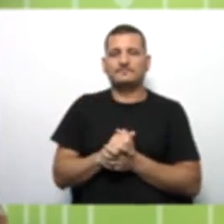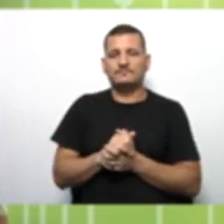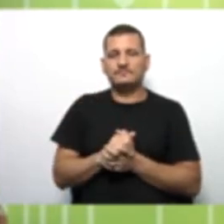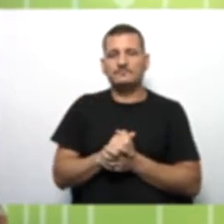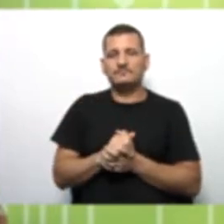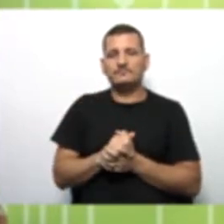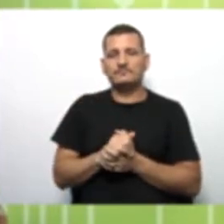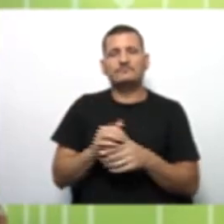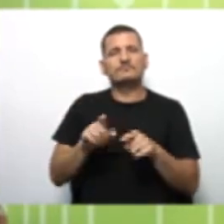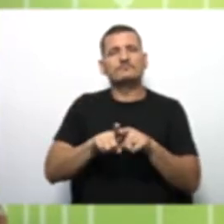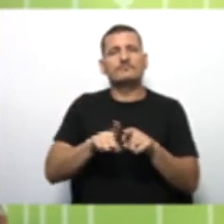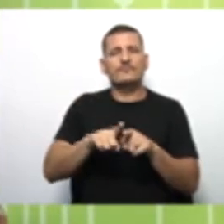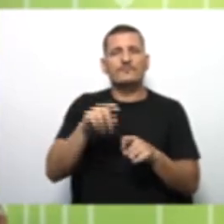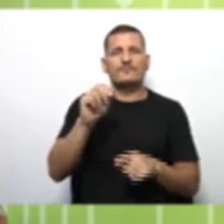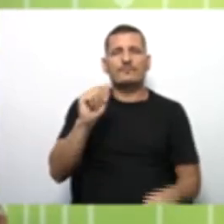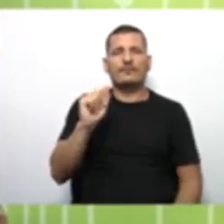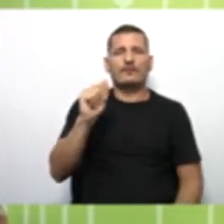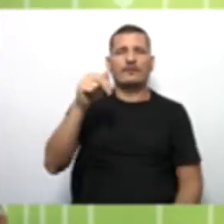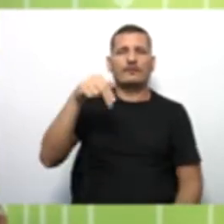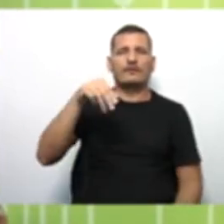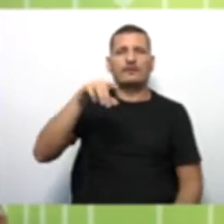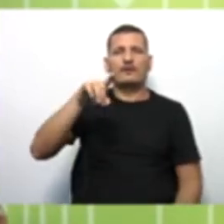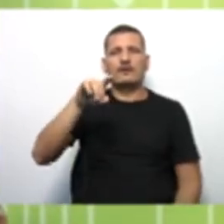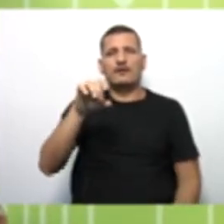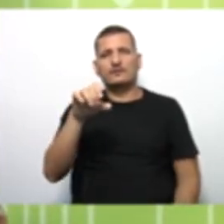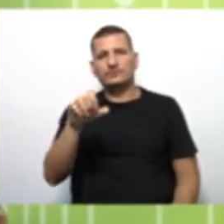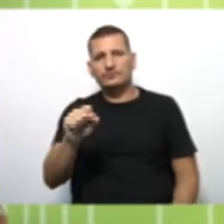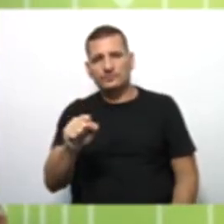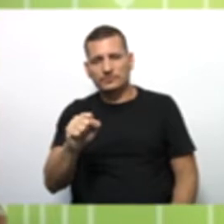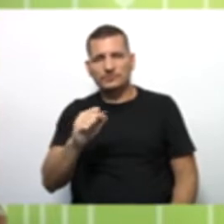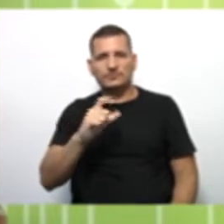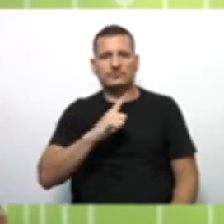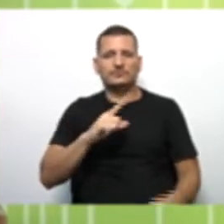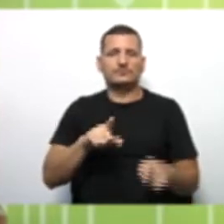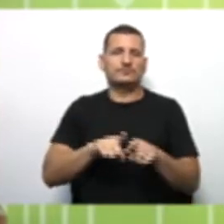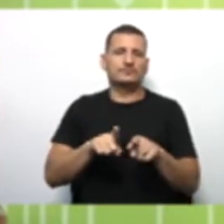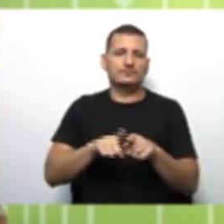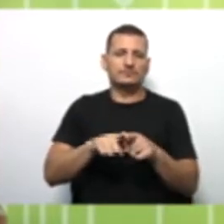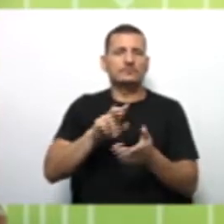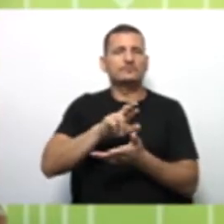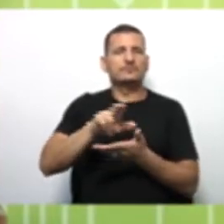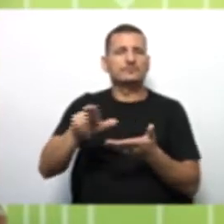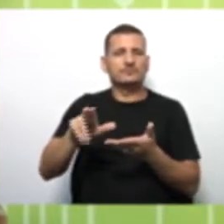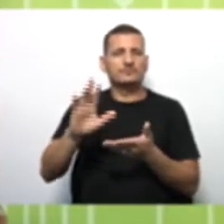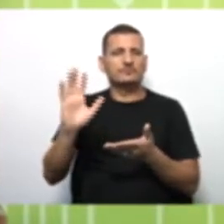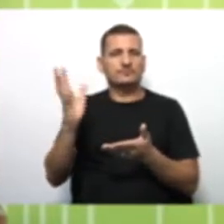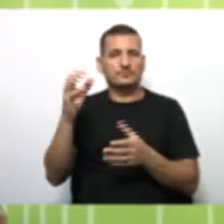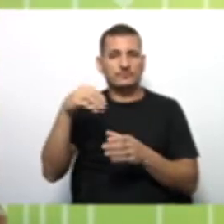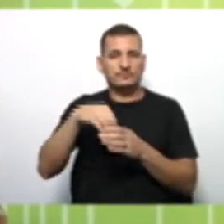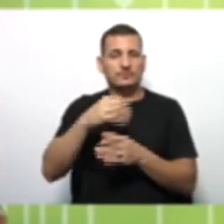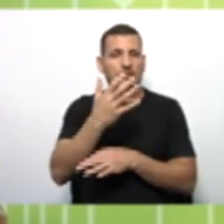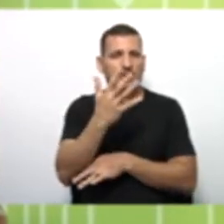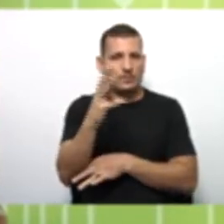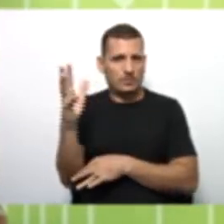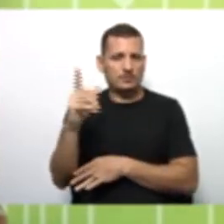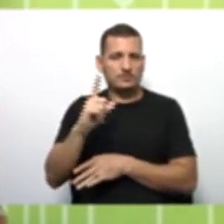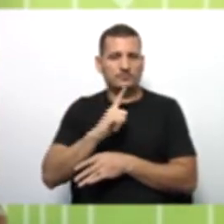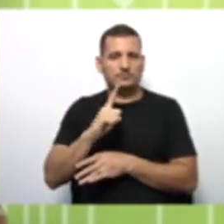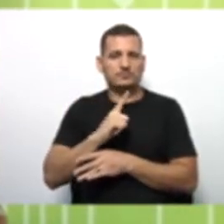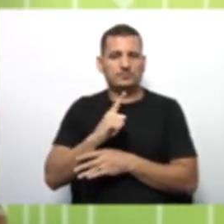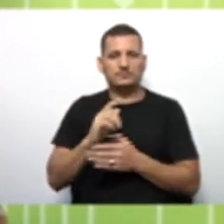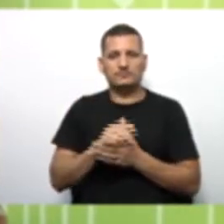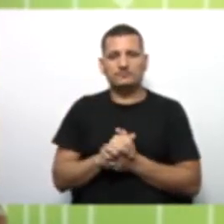lá dos Andes, não é isso? El Niño, Laninha, tem vários eventos aí que a gente tem dentro da natureza, que aí o pessoal do clima